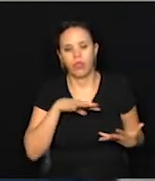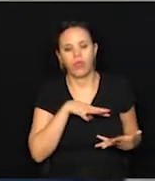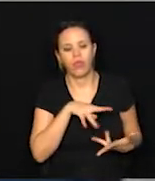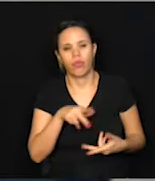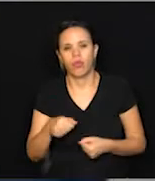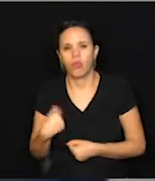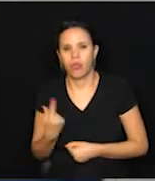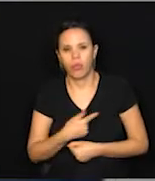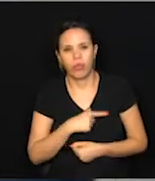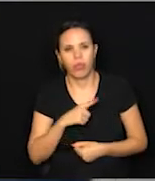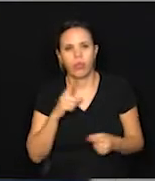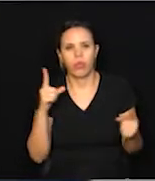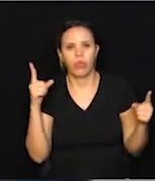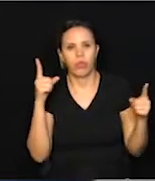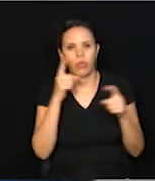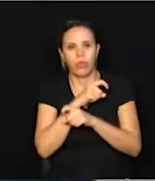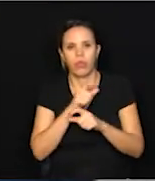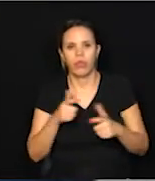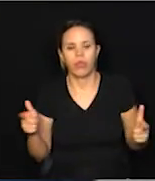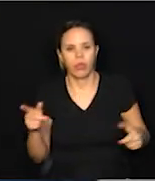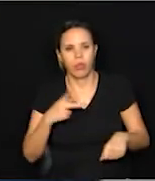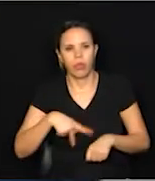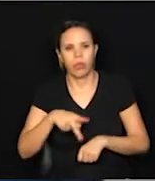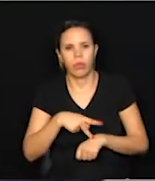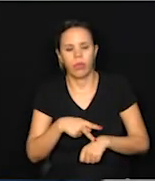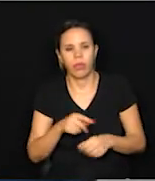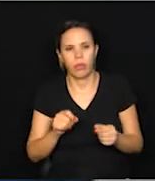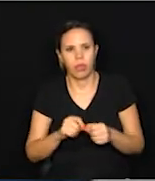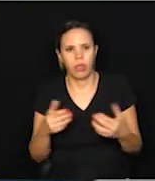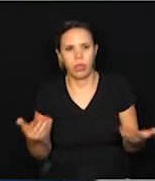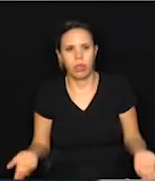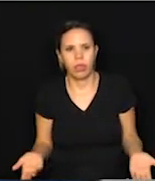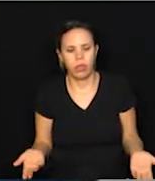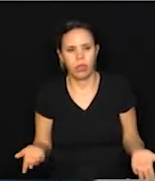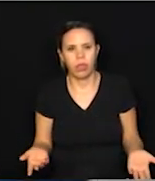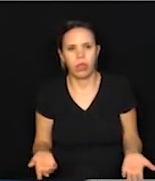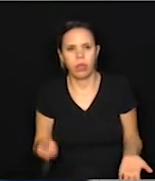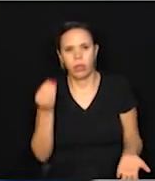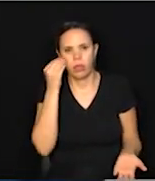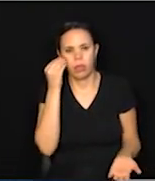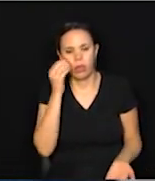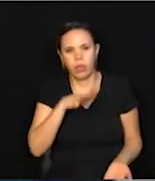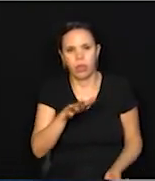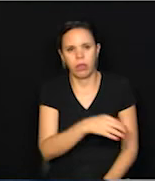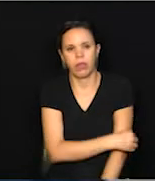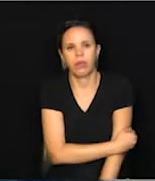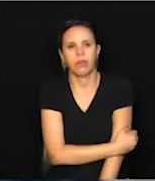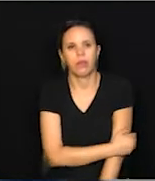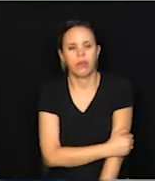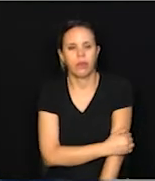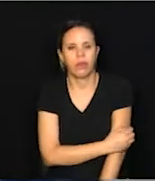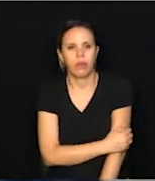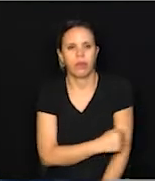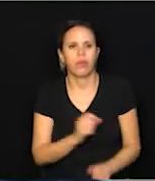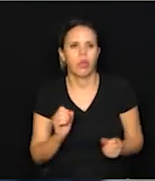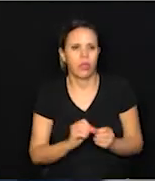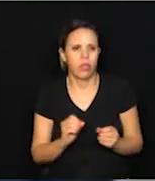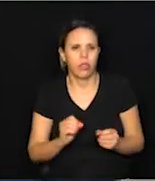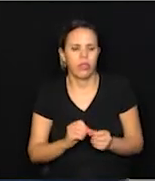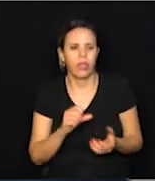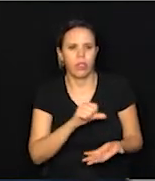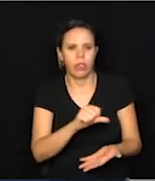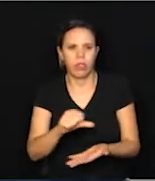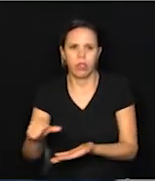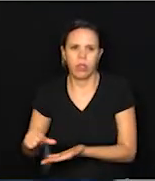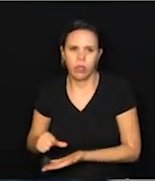E nós temos uma dificuldade enorme nesse país em fazer isso. E essa testagem pode ser feita até dentro do município, em regiões